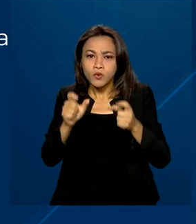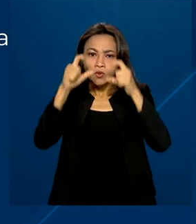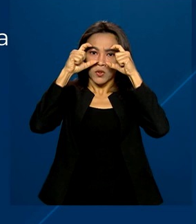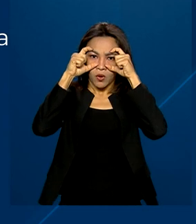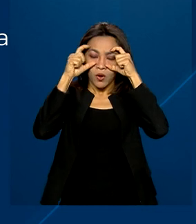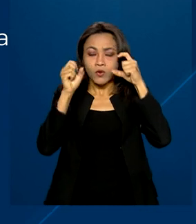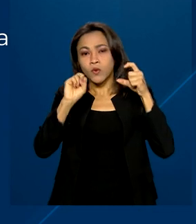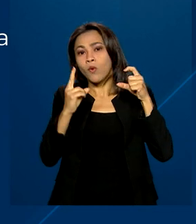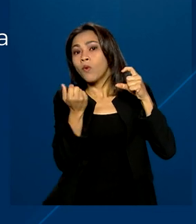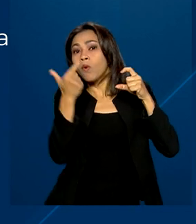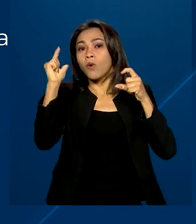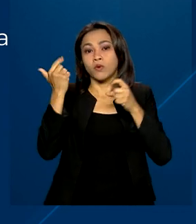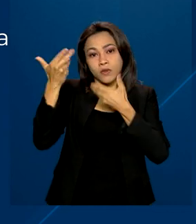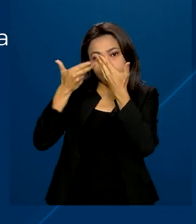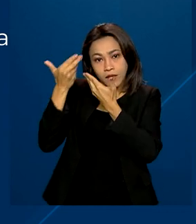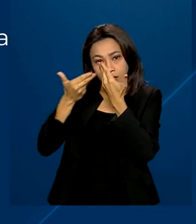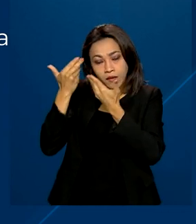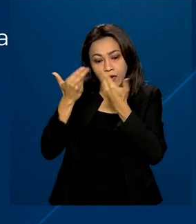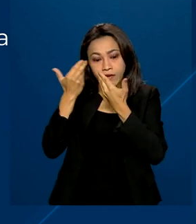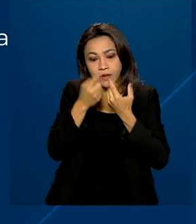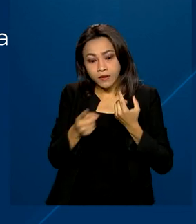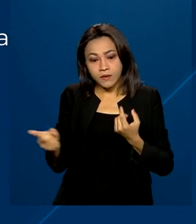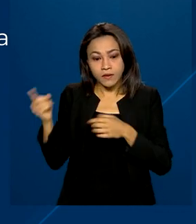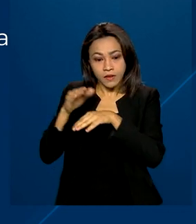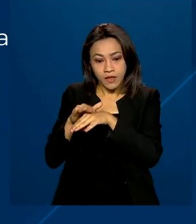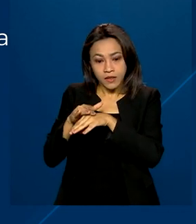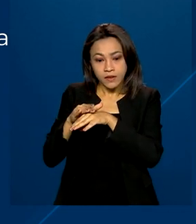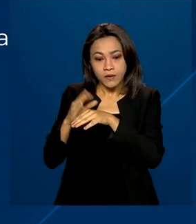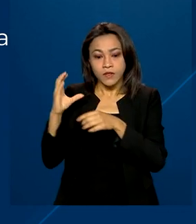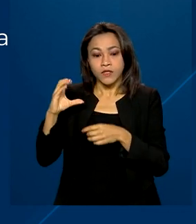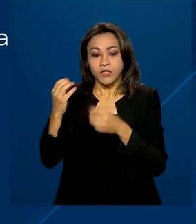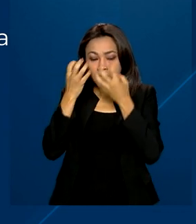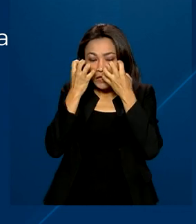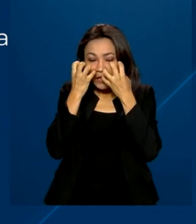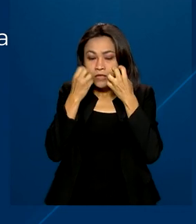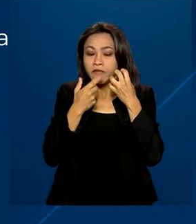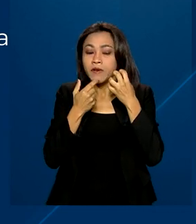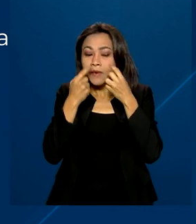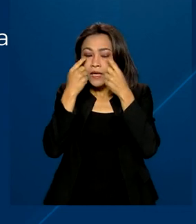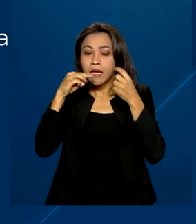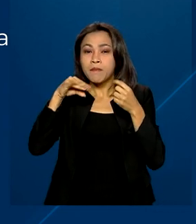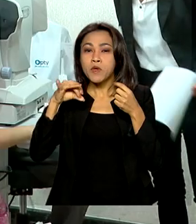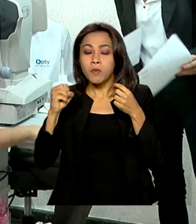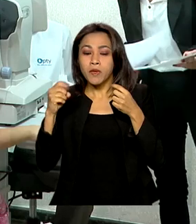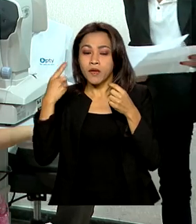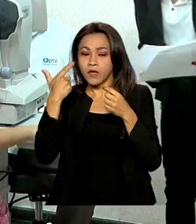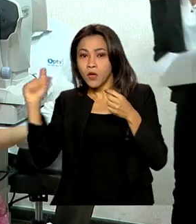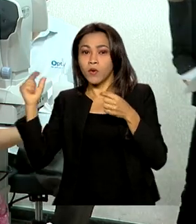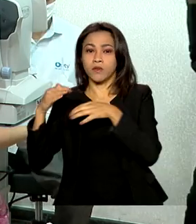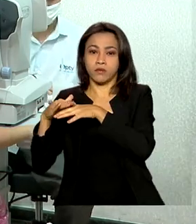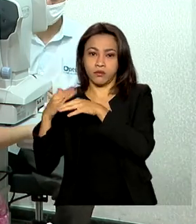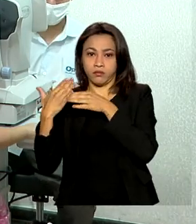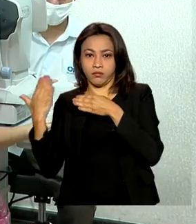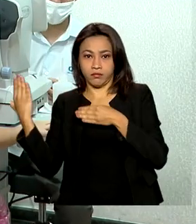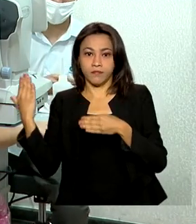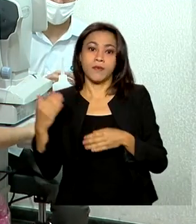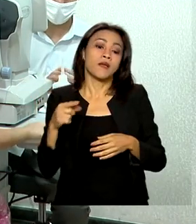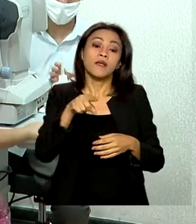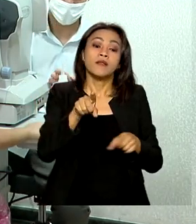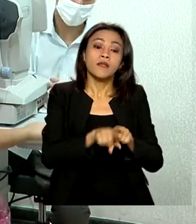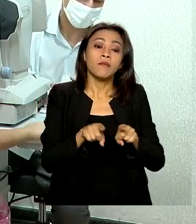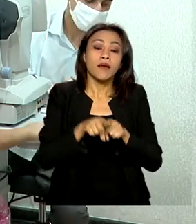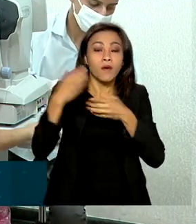outros tratamentos estão as conjuntivites a miopia EA síndrome do olho seco assistência